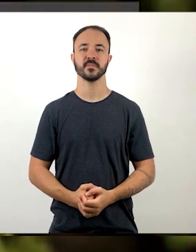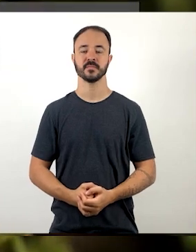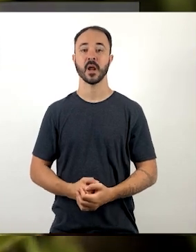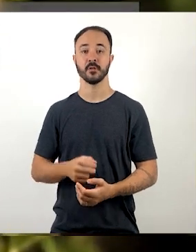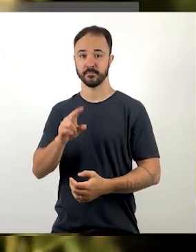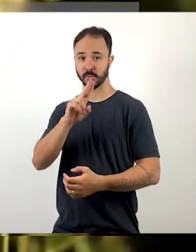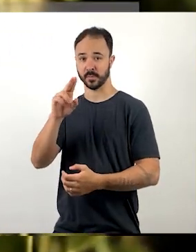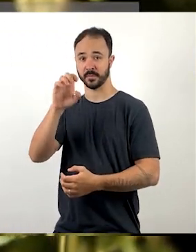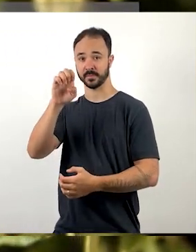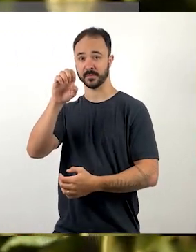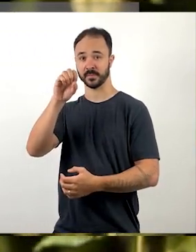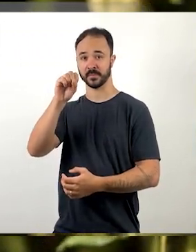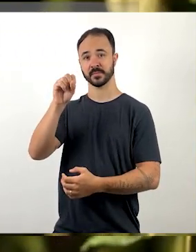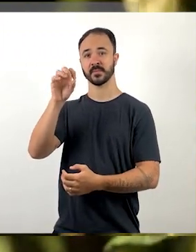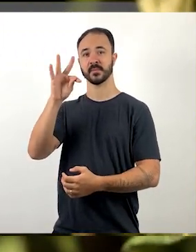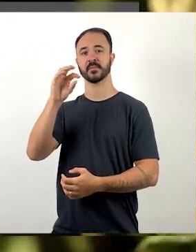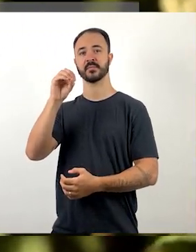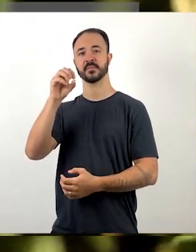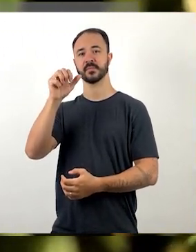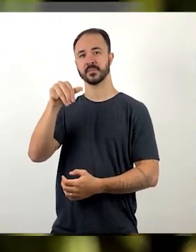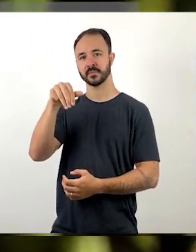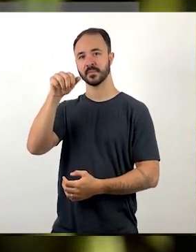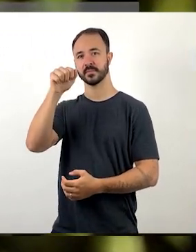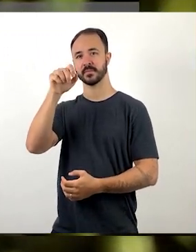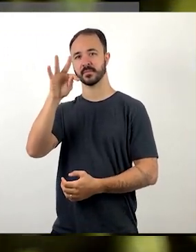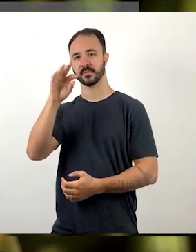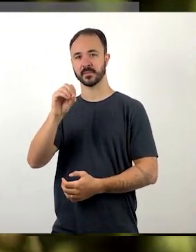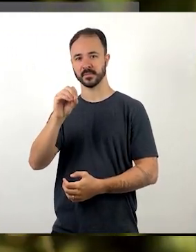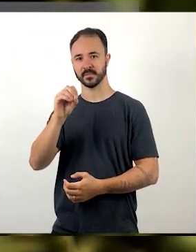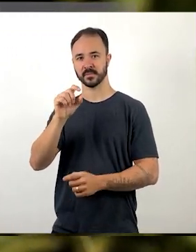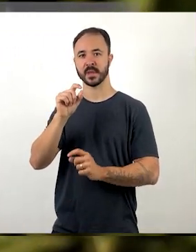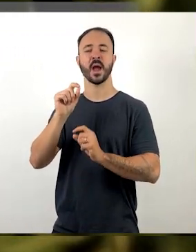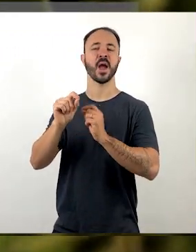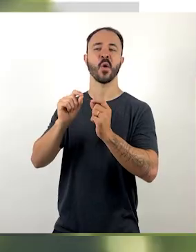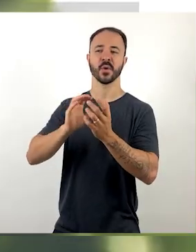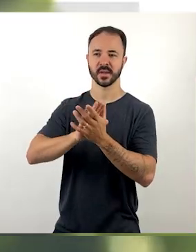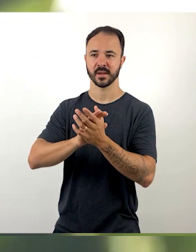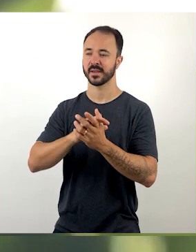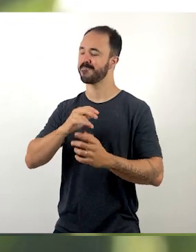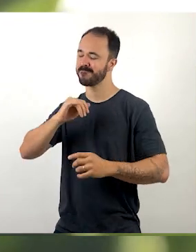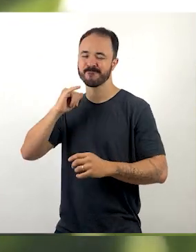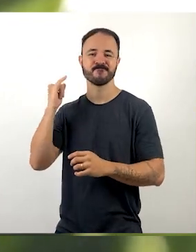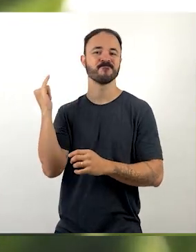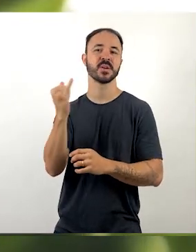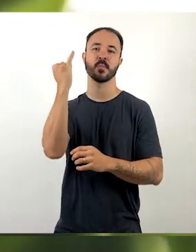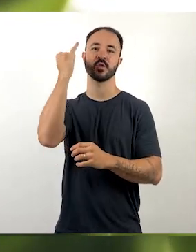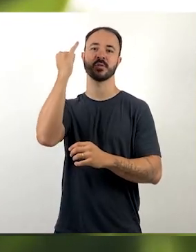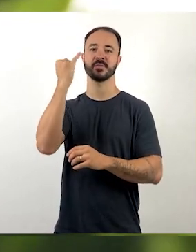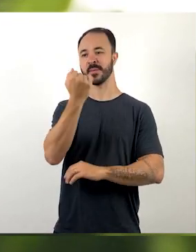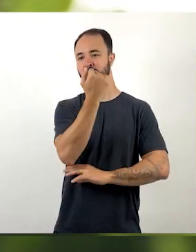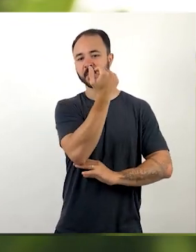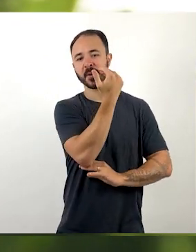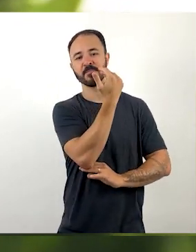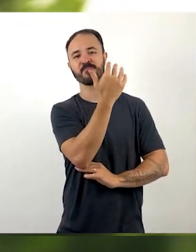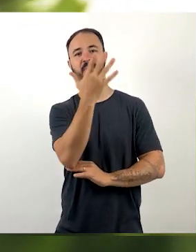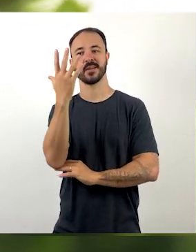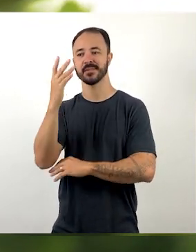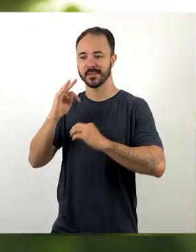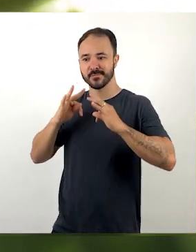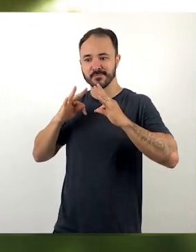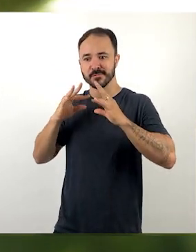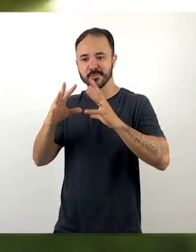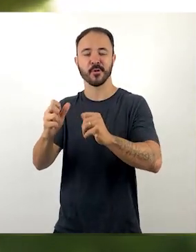Os estômatos das plantas são estruturas celulares de uma vital importância para a sobrevivência de qualquer